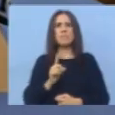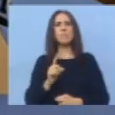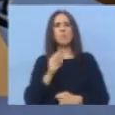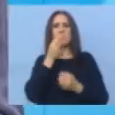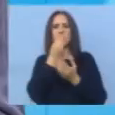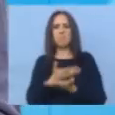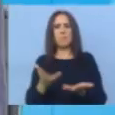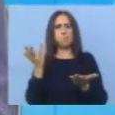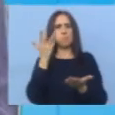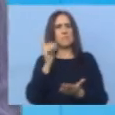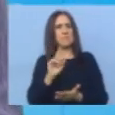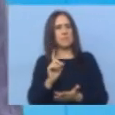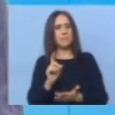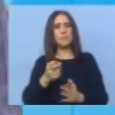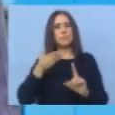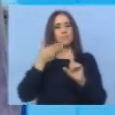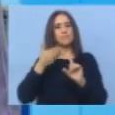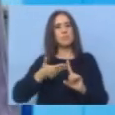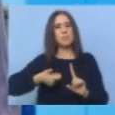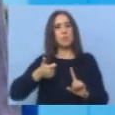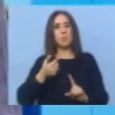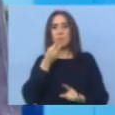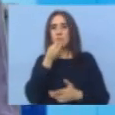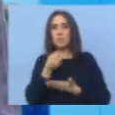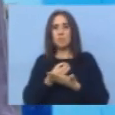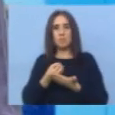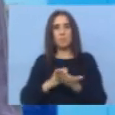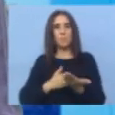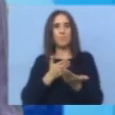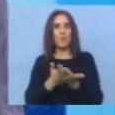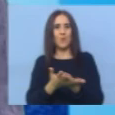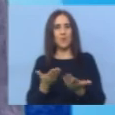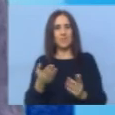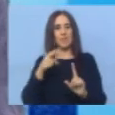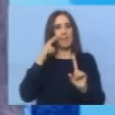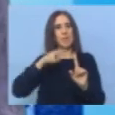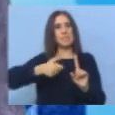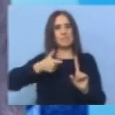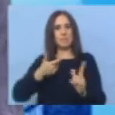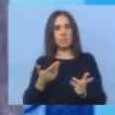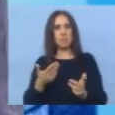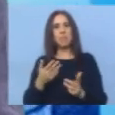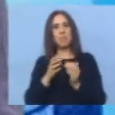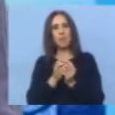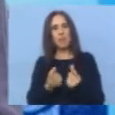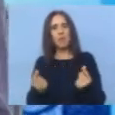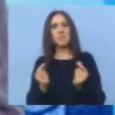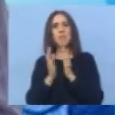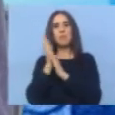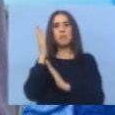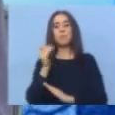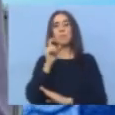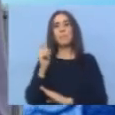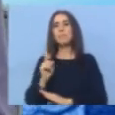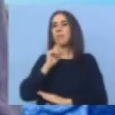banquetes, vamos centrar-nos no essencial. É isso que o jejum propõe, não é? Que a gente se centre no essencial e que reza este Deus da paz, aquele